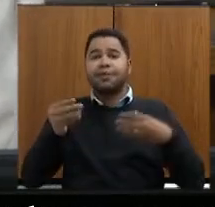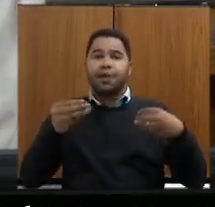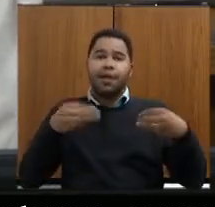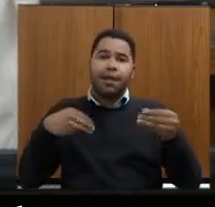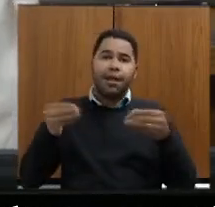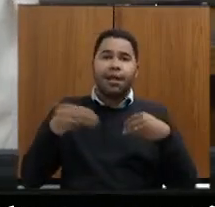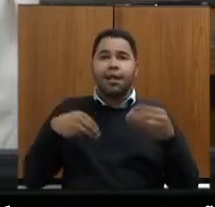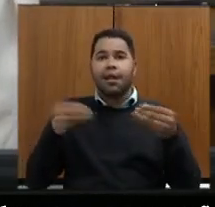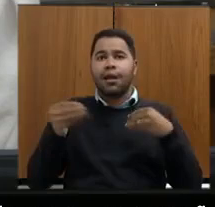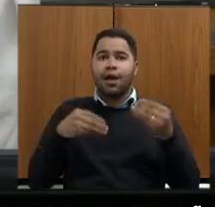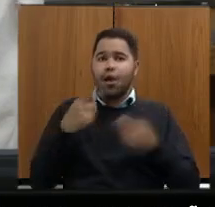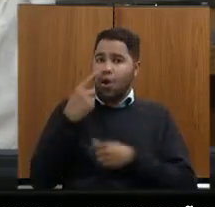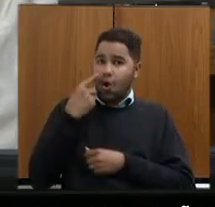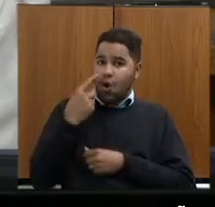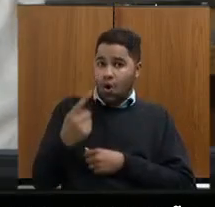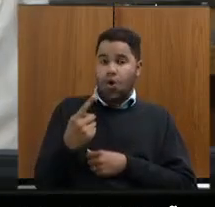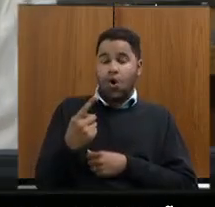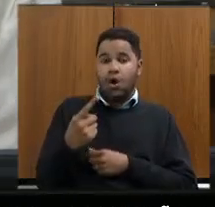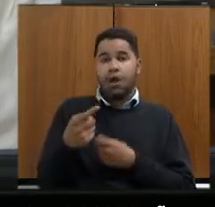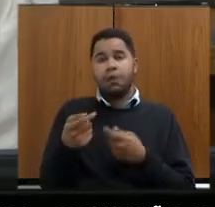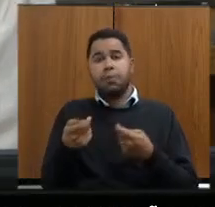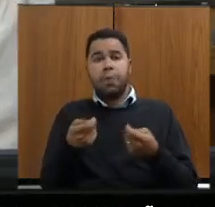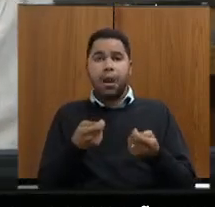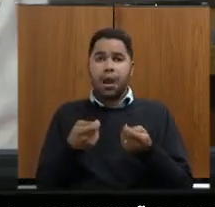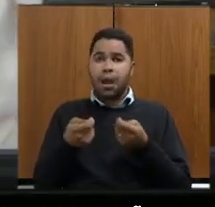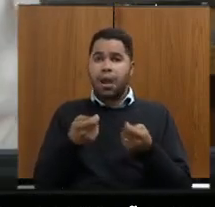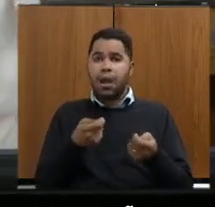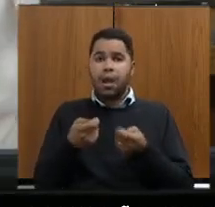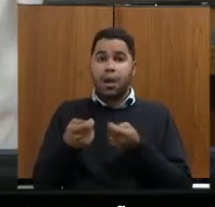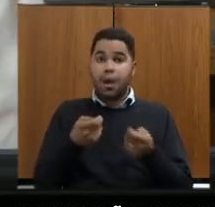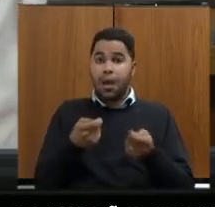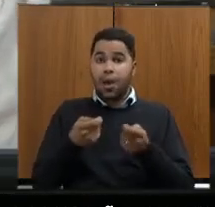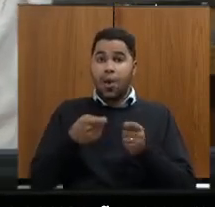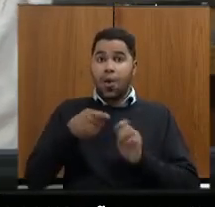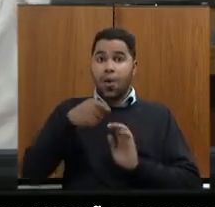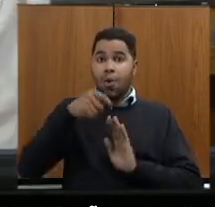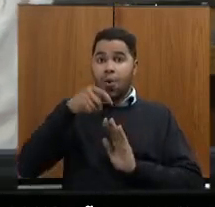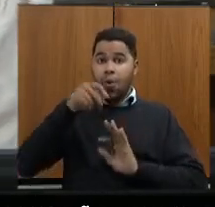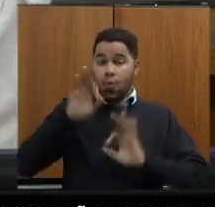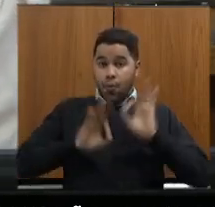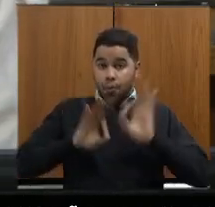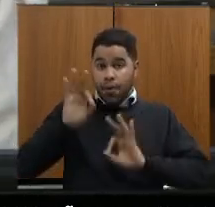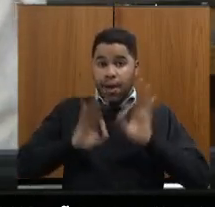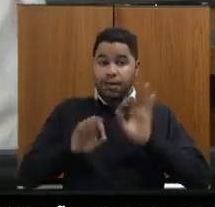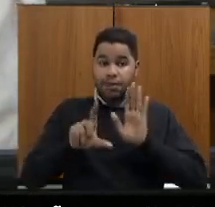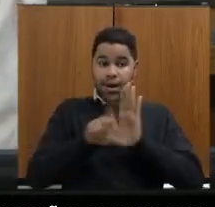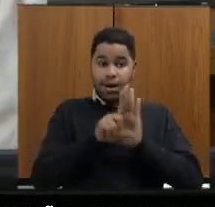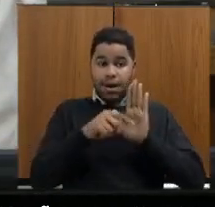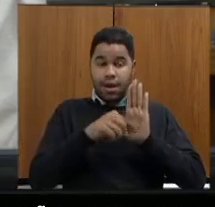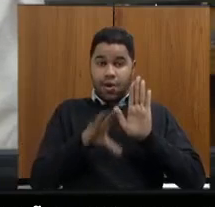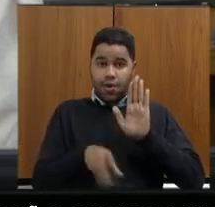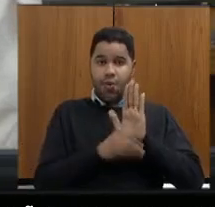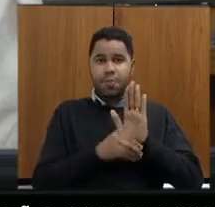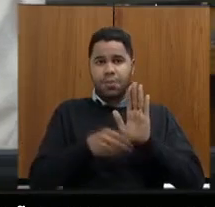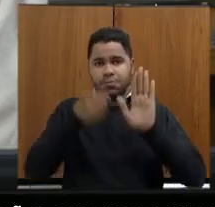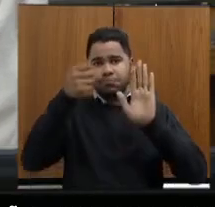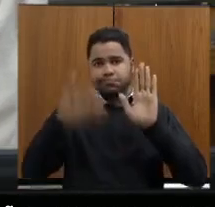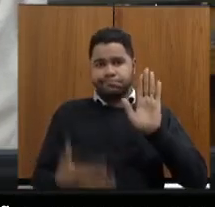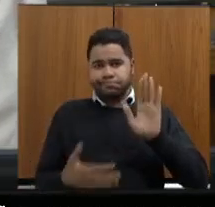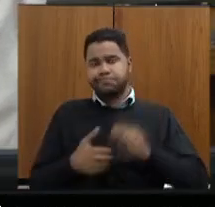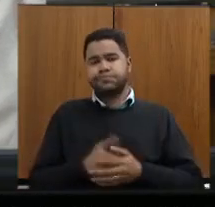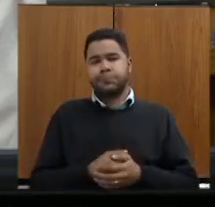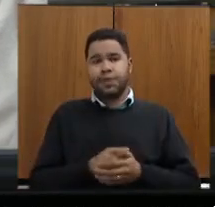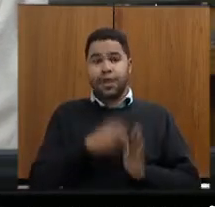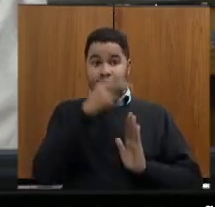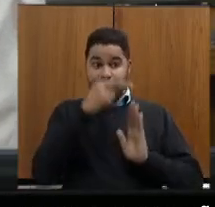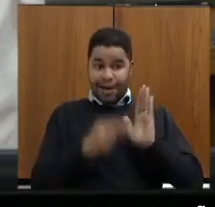inclusive quando a gente olha e ela é negociável o próprio plano a própria lei complementar como eu já li aqui